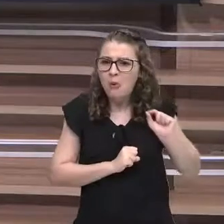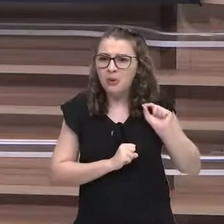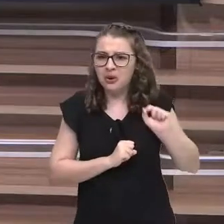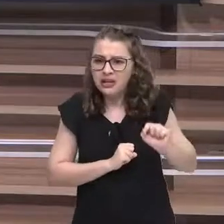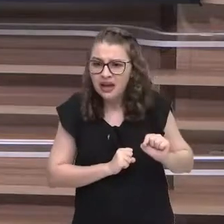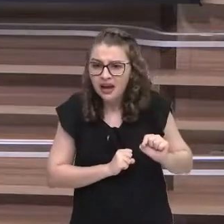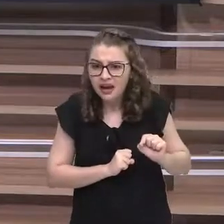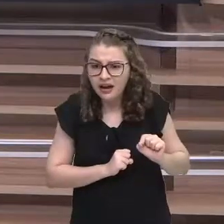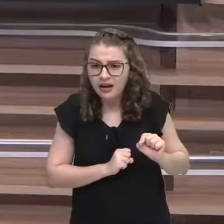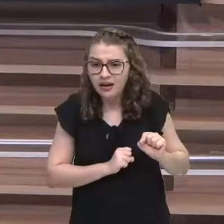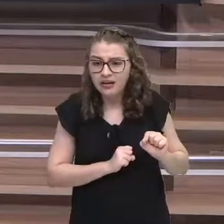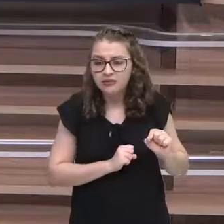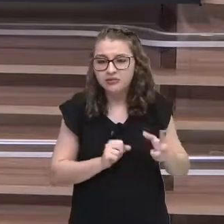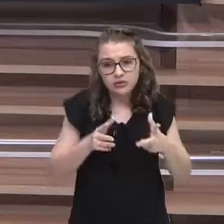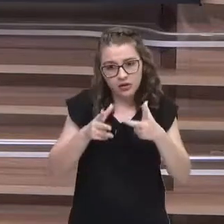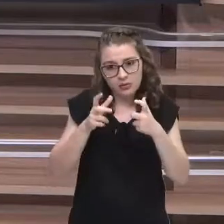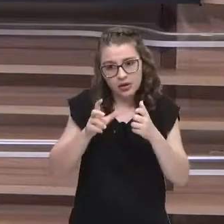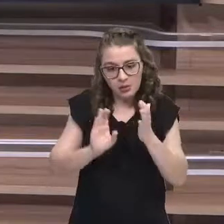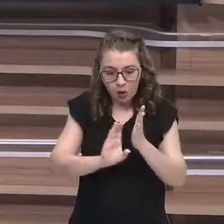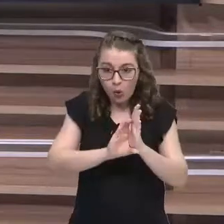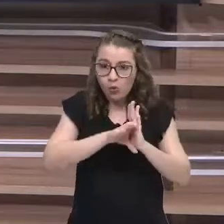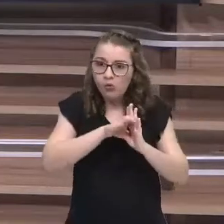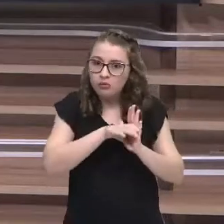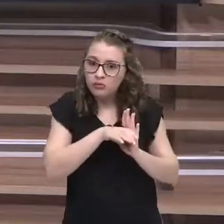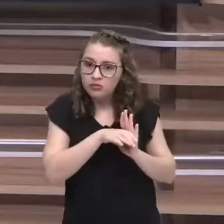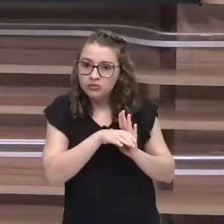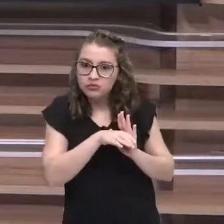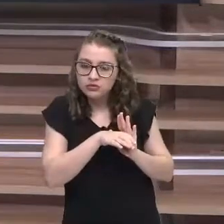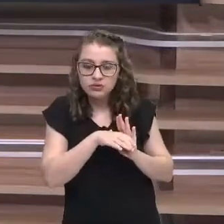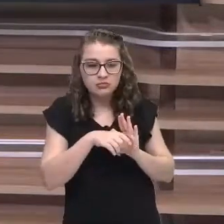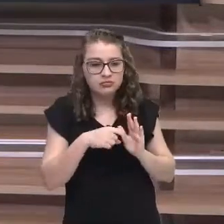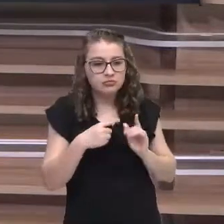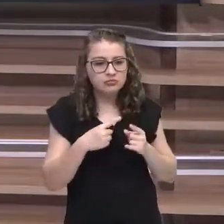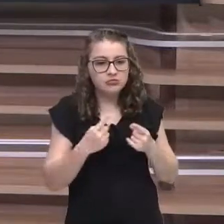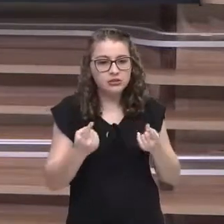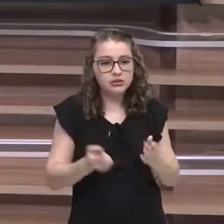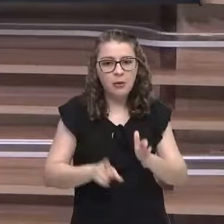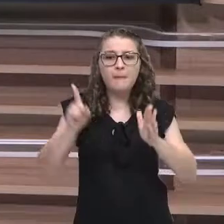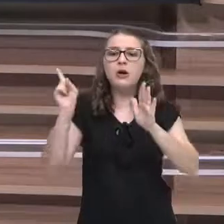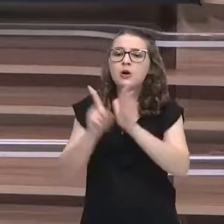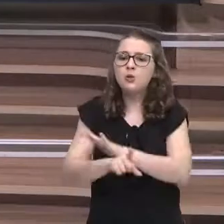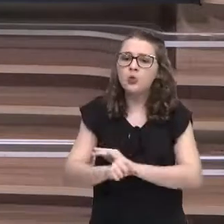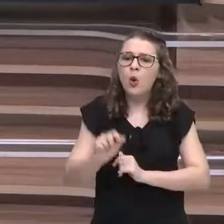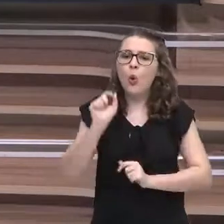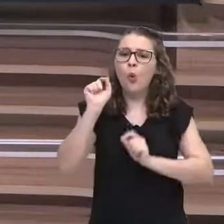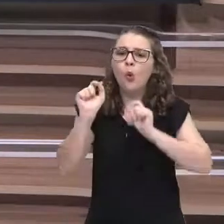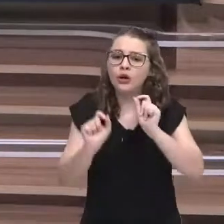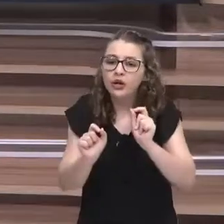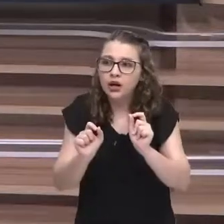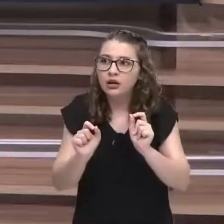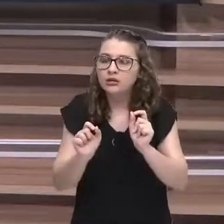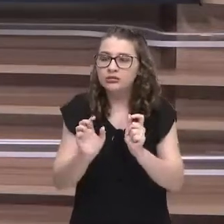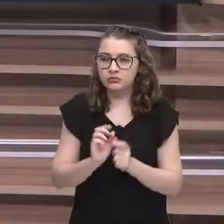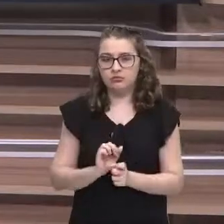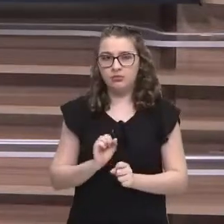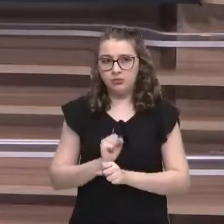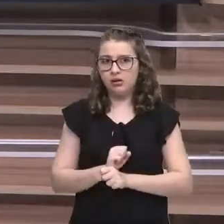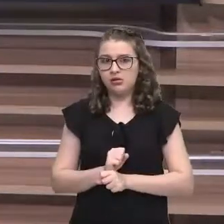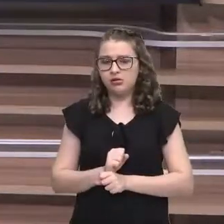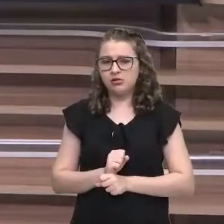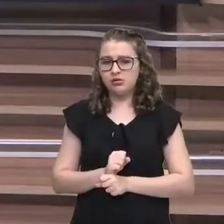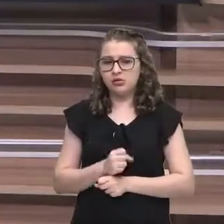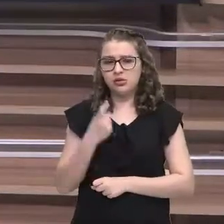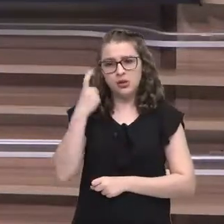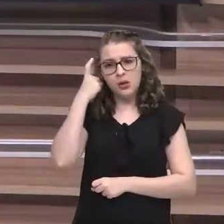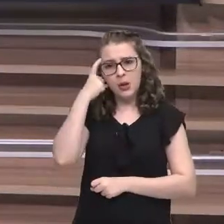o conceito está aí. Mas quando eu pergunto, eu jogo para você a questão, você vai parar o quê? Para pensar. Né? Aí